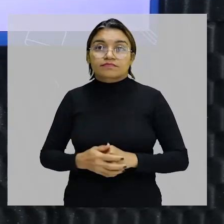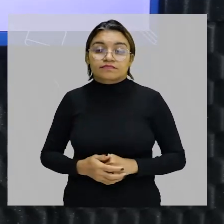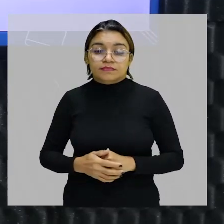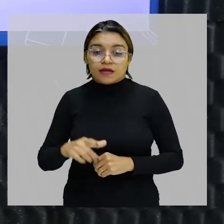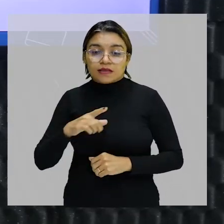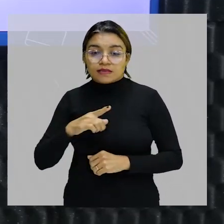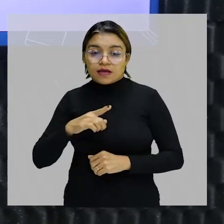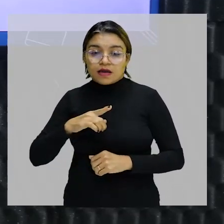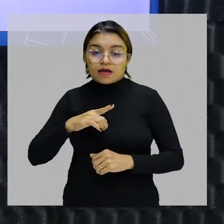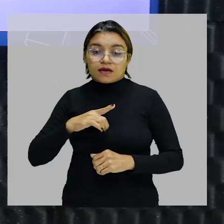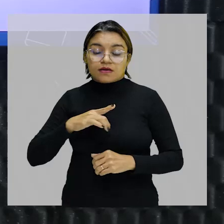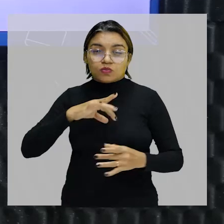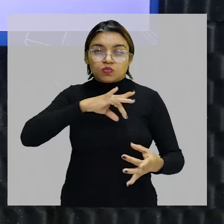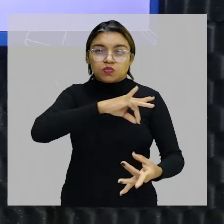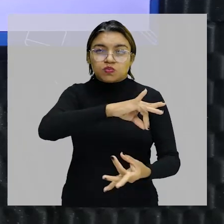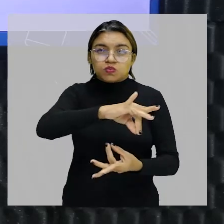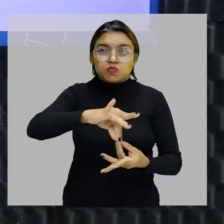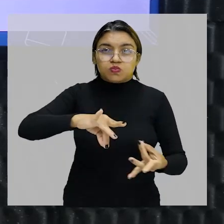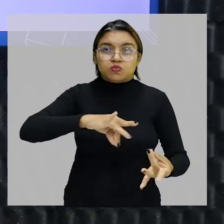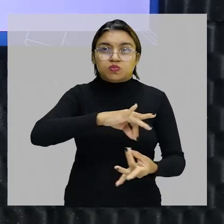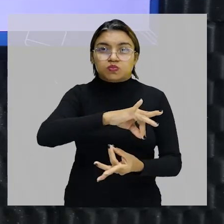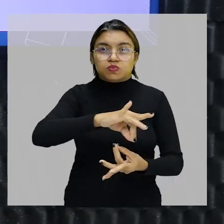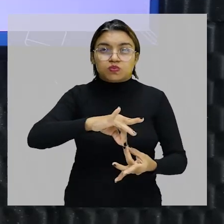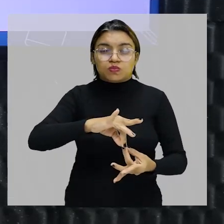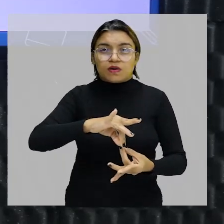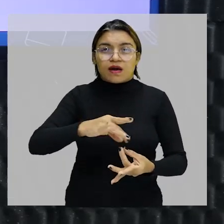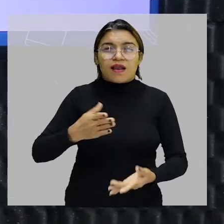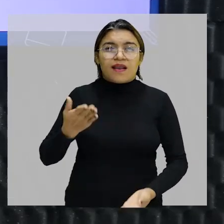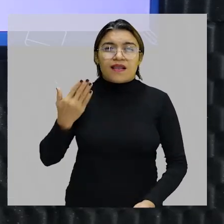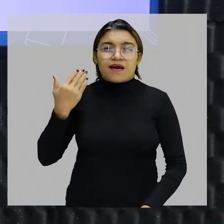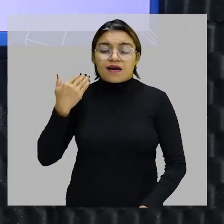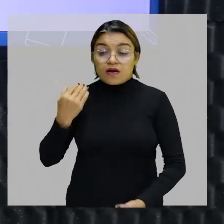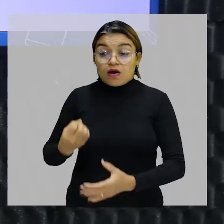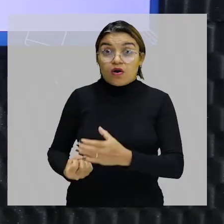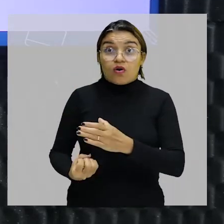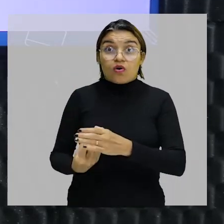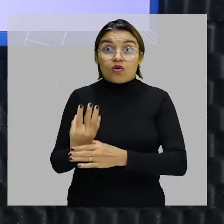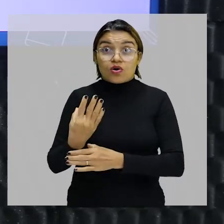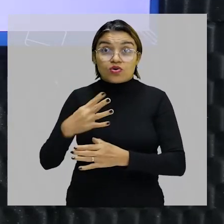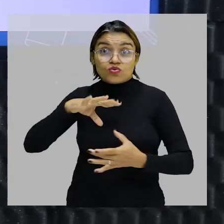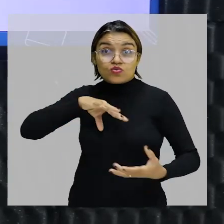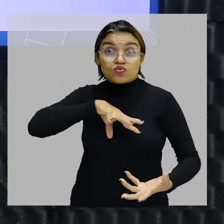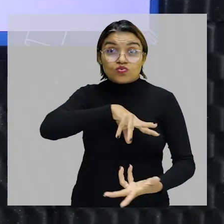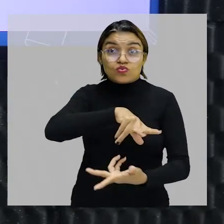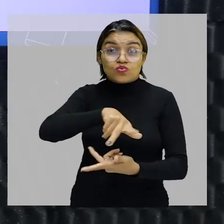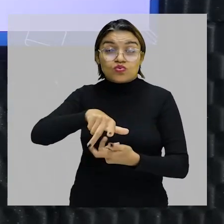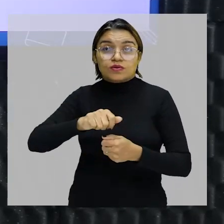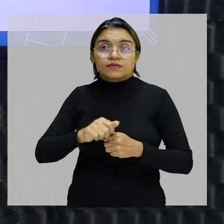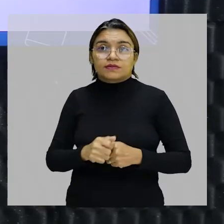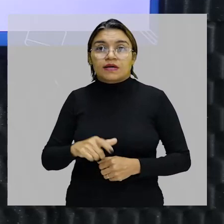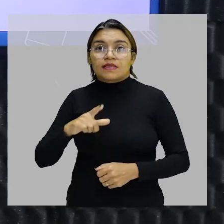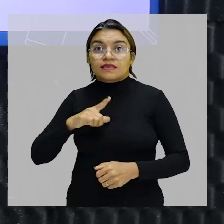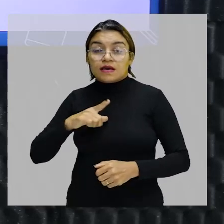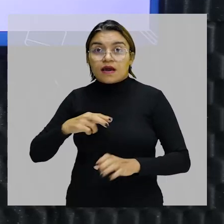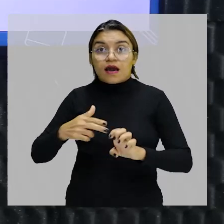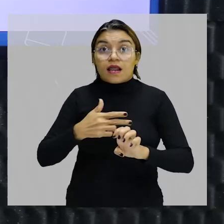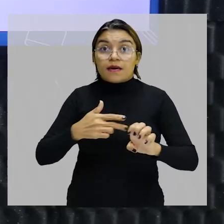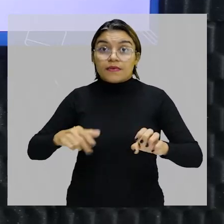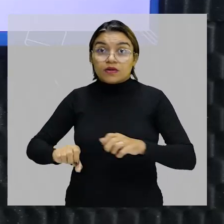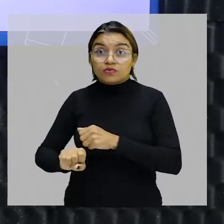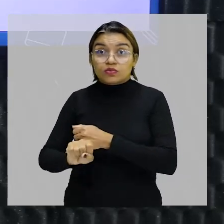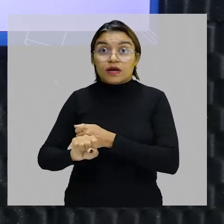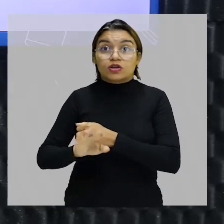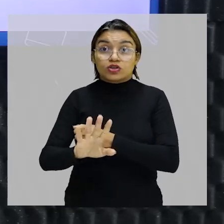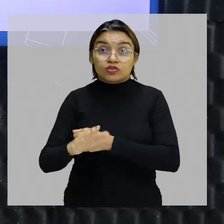no espaço sideral desde a origem do universo. Vários elementos radioativos fizeram parte da formação